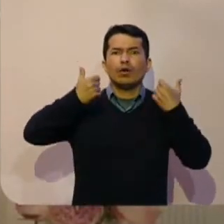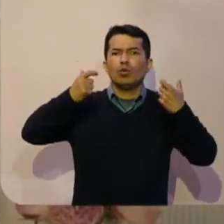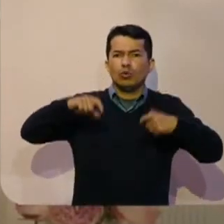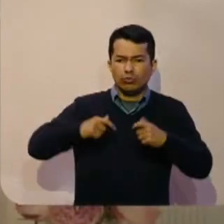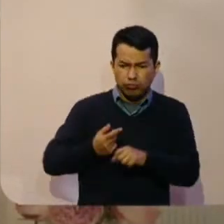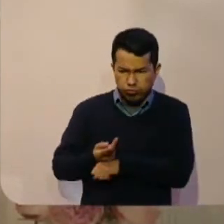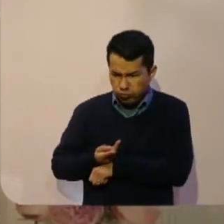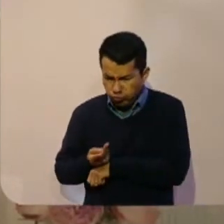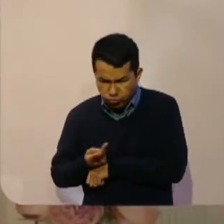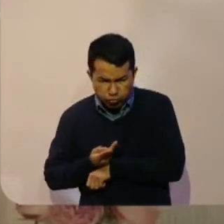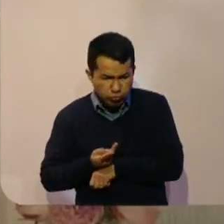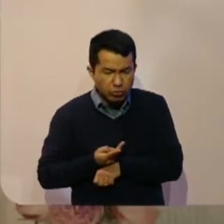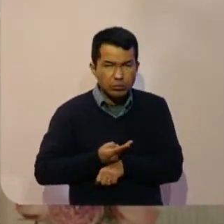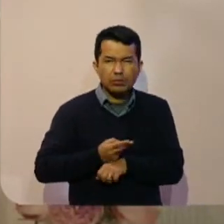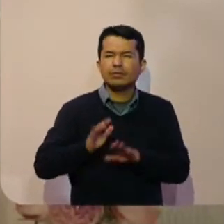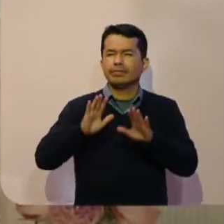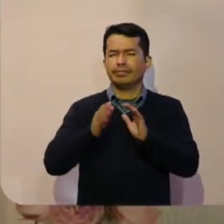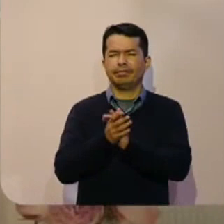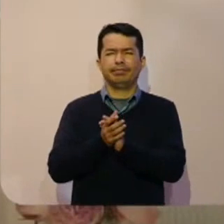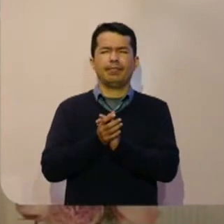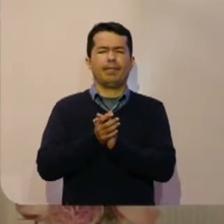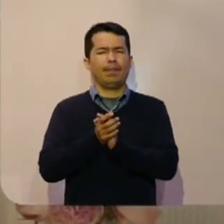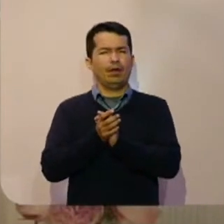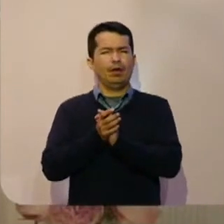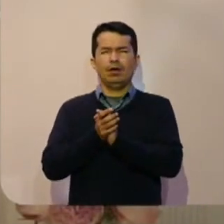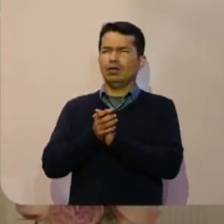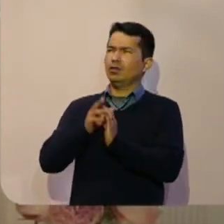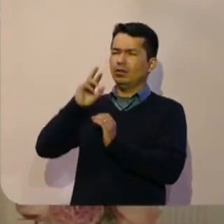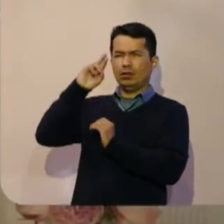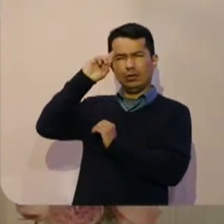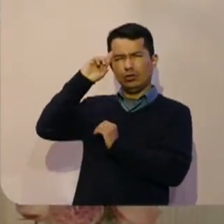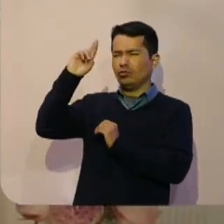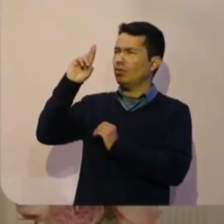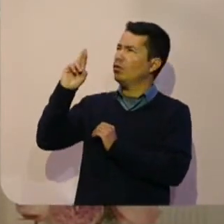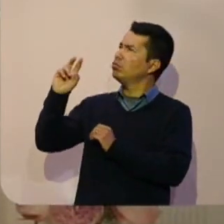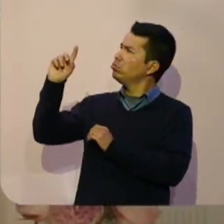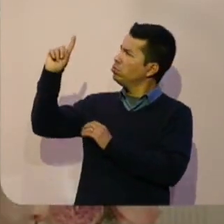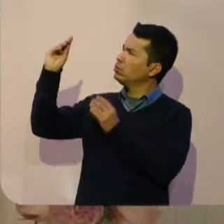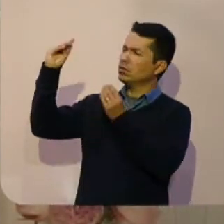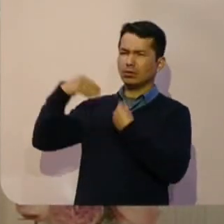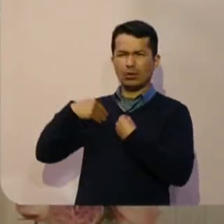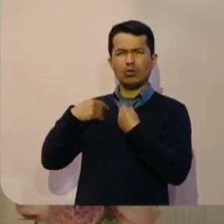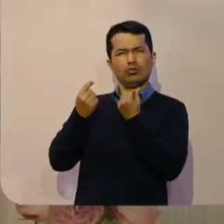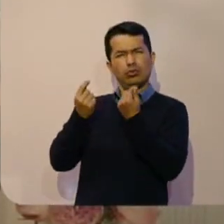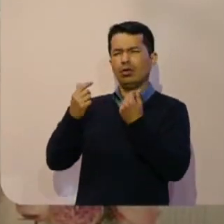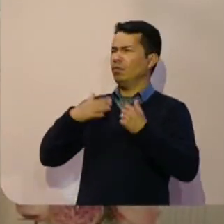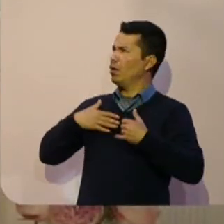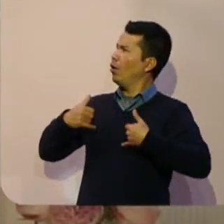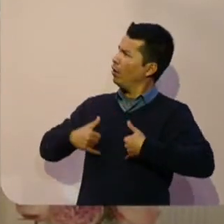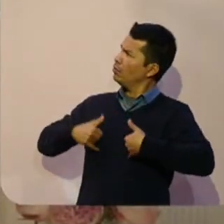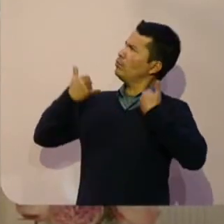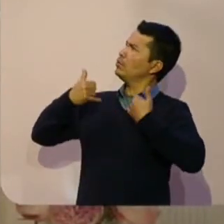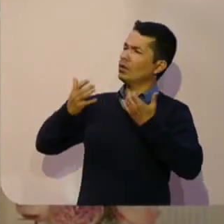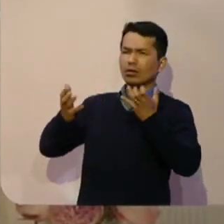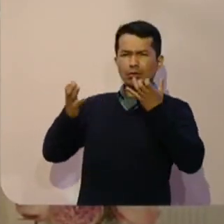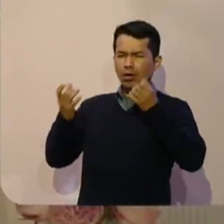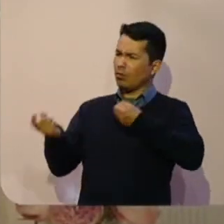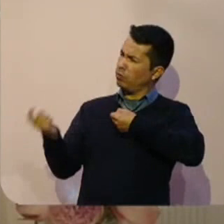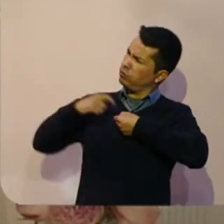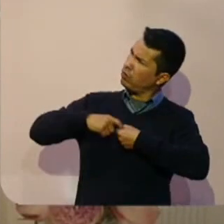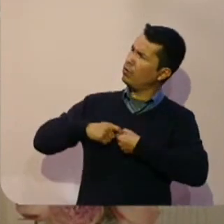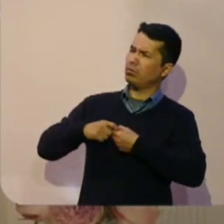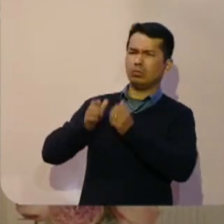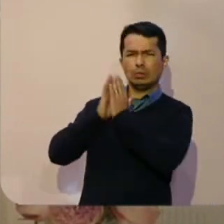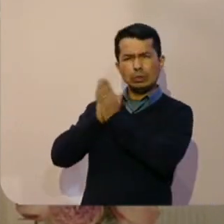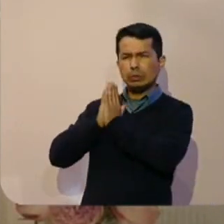E ela é muito temente a Deus. Ela disse: Senhor, o Senhor me deu esse presente, é meu aniversário, eu quero ele de volta. O